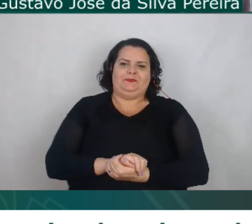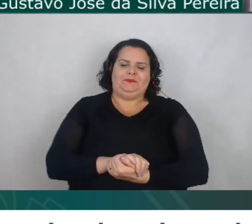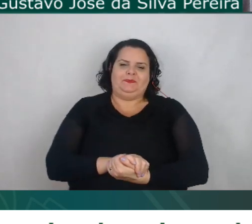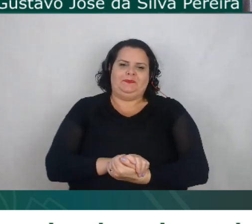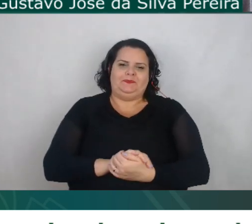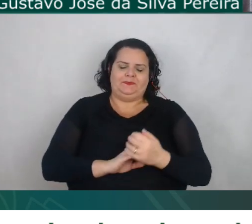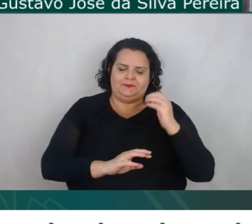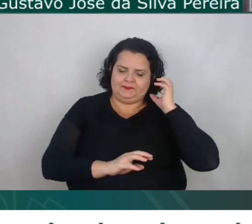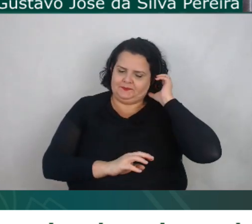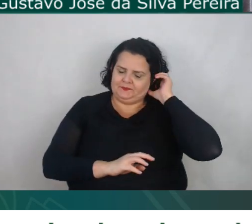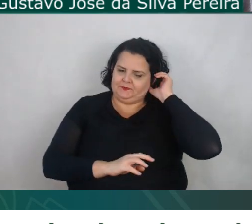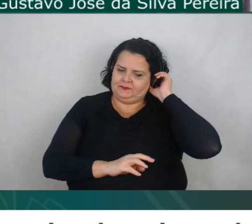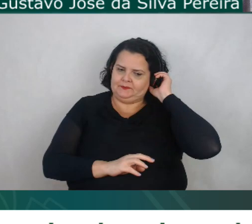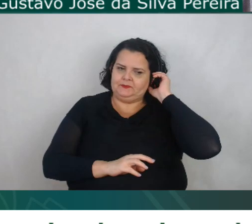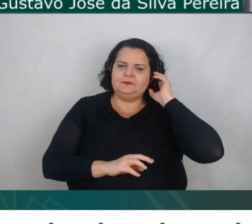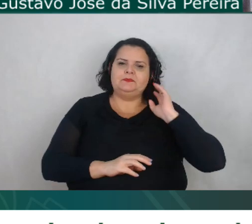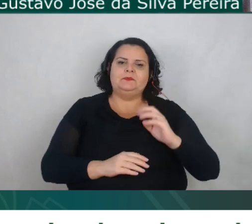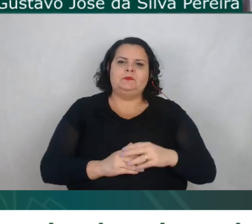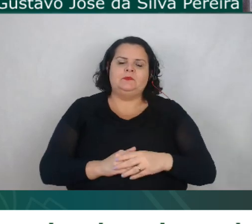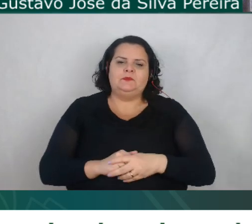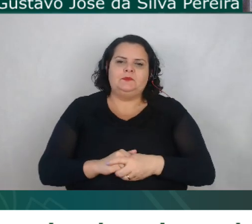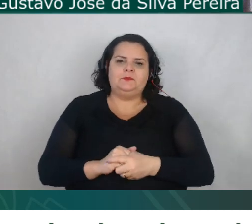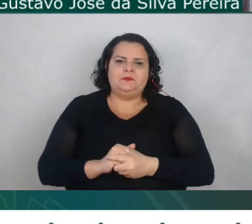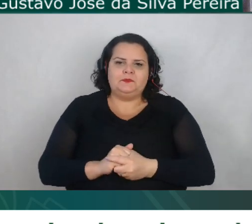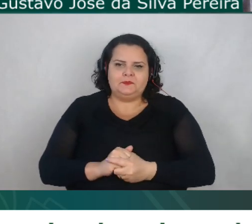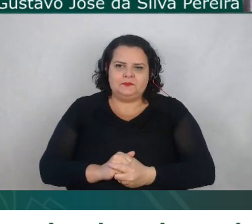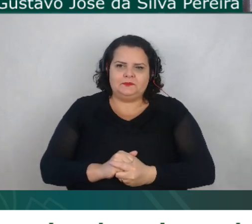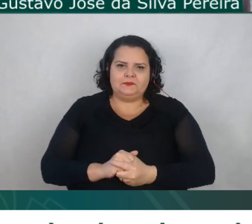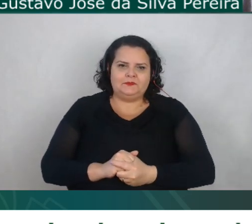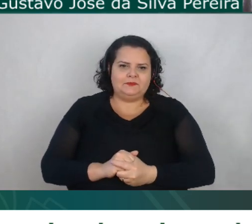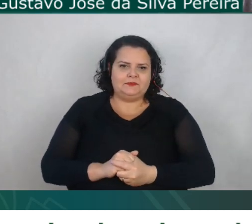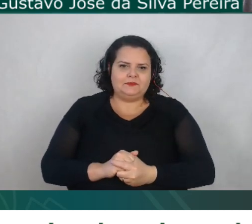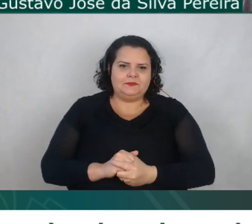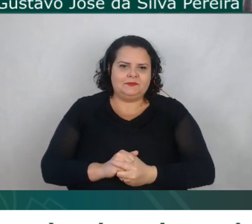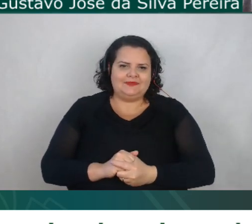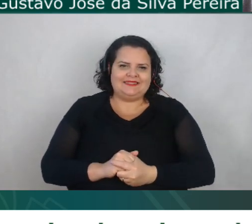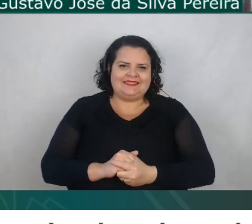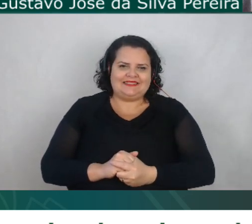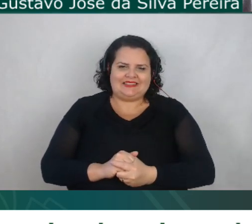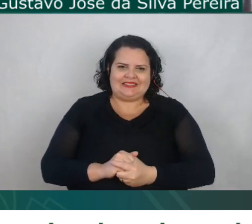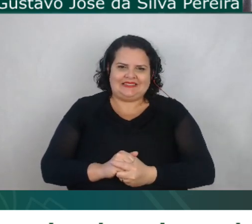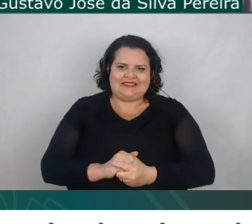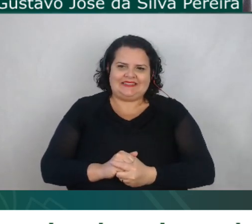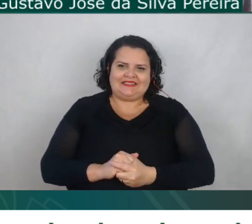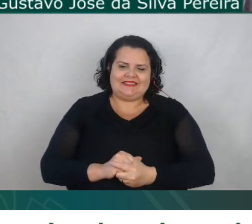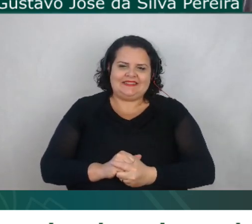tempinho. Então, começo eu? Então,